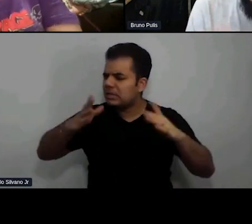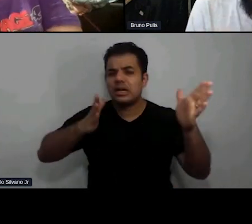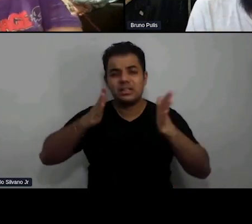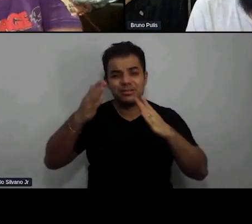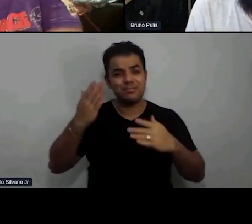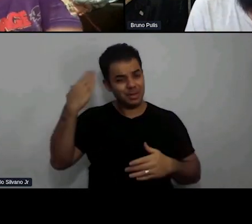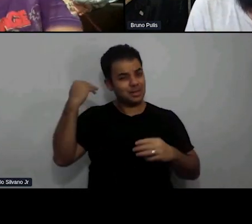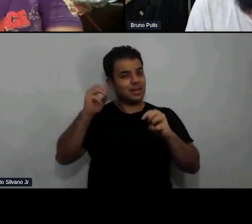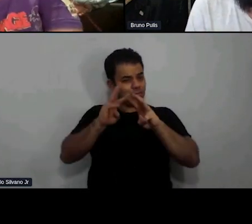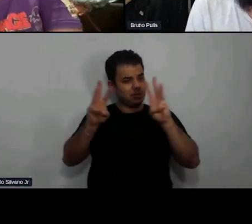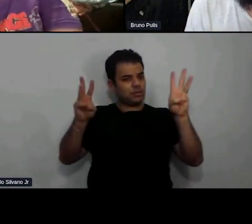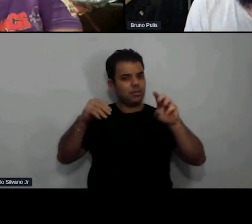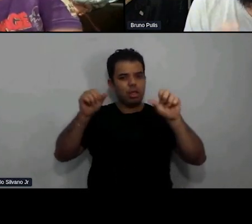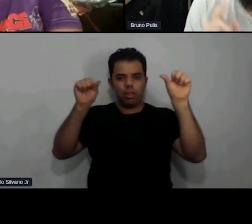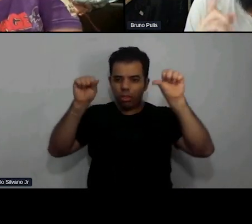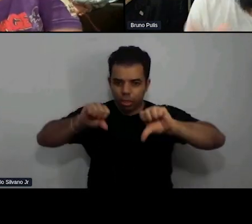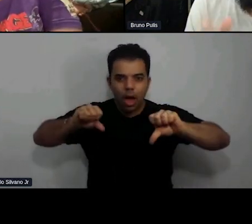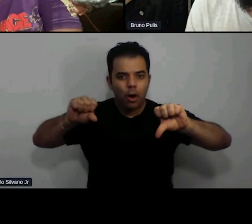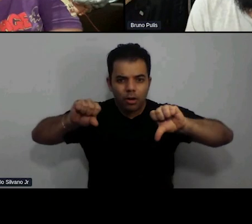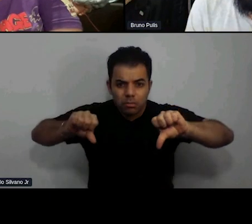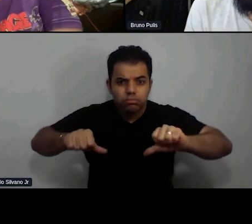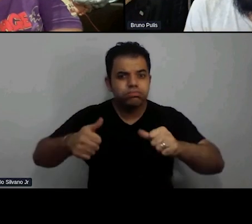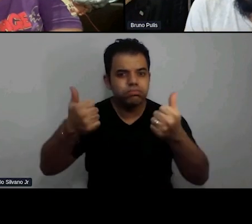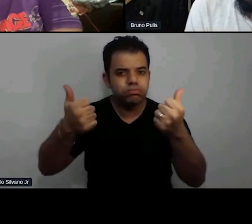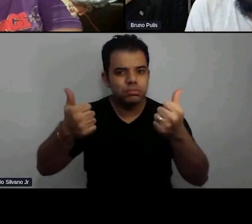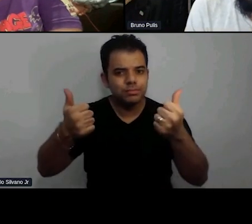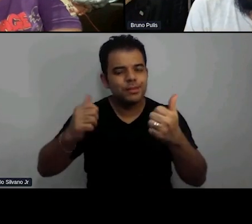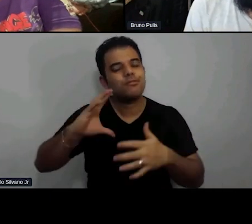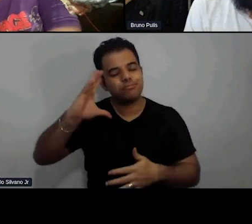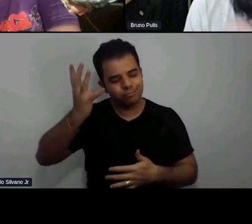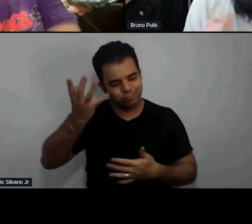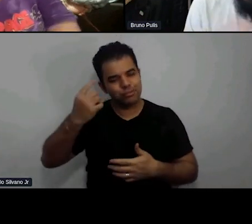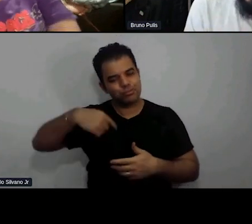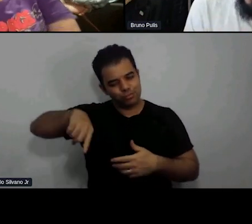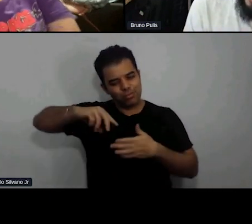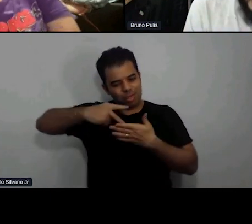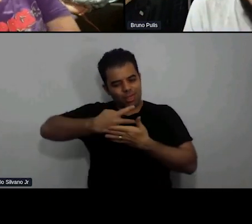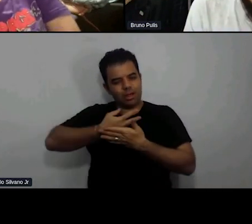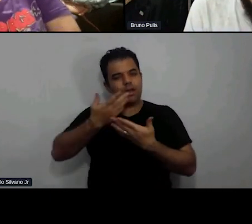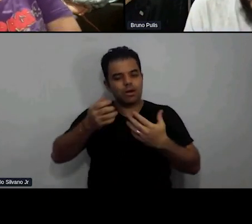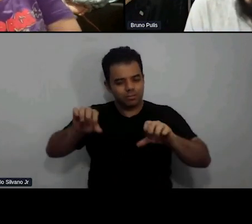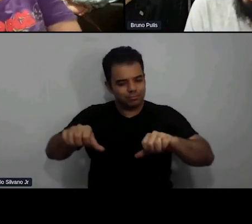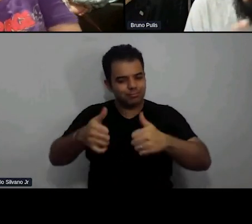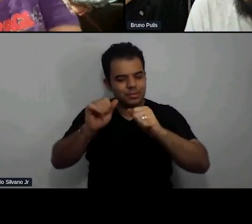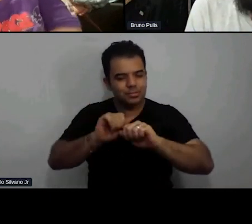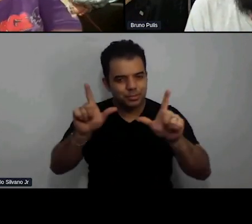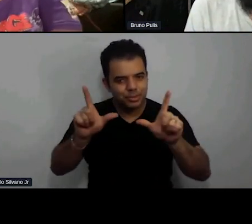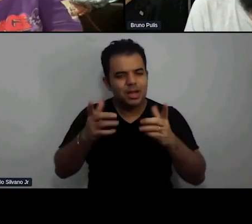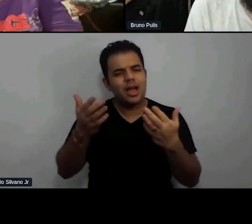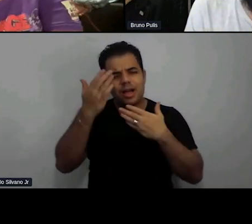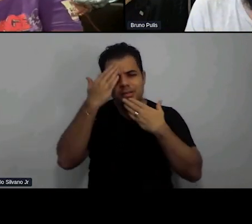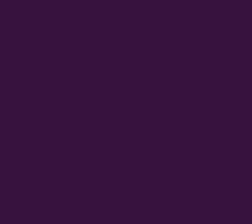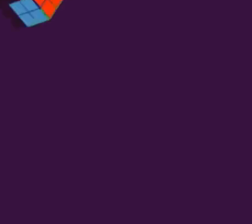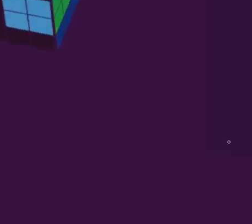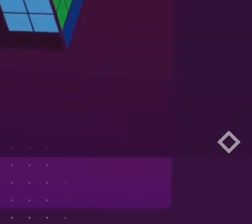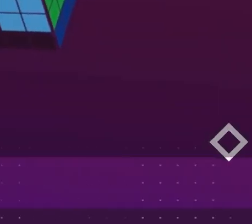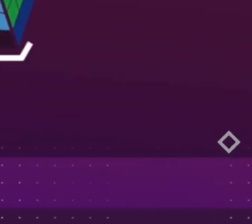nasceu acessível. Quem avacalhou ela foi a gente. E é isso, eu queria agradecer e muito obrigado, pessoal.